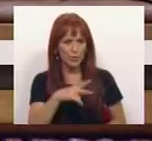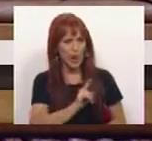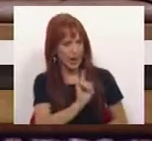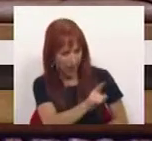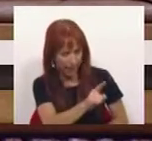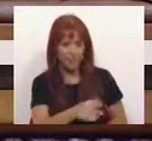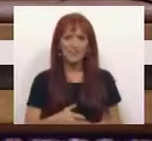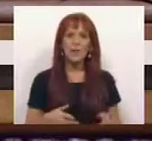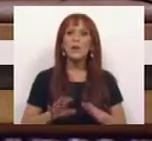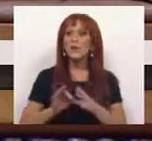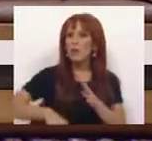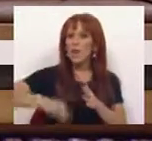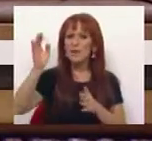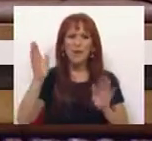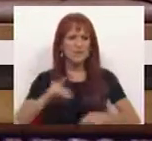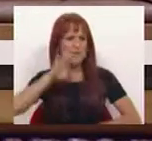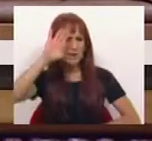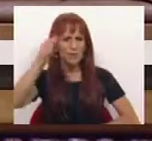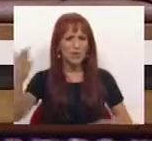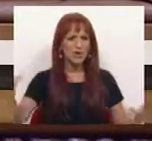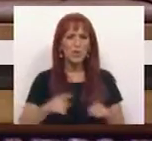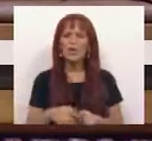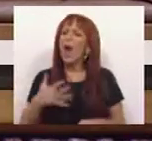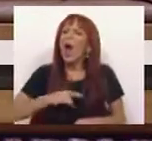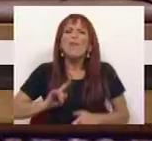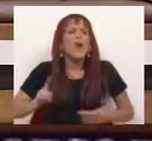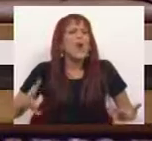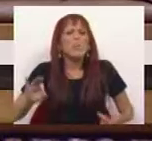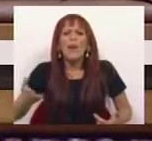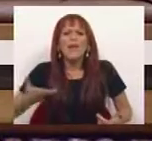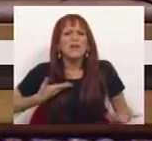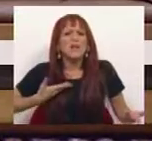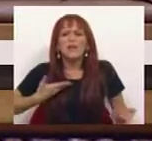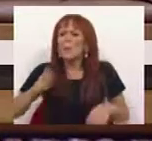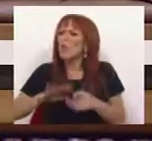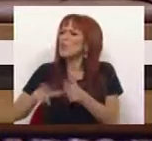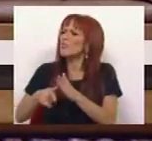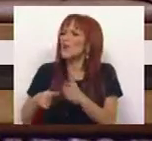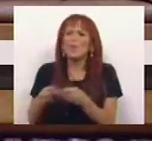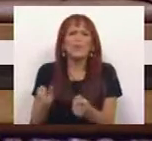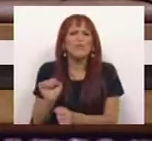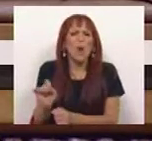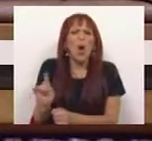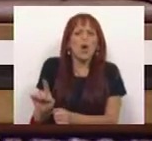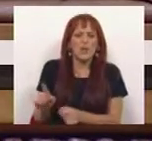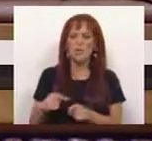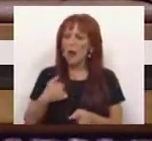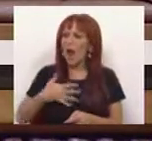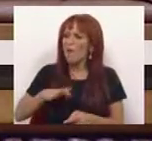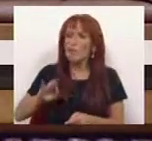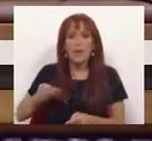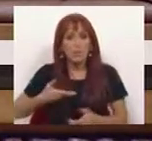mínimo nacional. Por fim, importa saber o que pretende afinal o PSD com o seu projeto de resolução. E o que